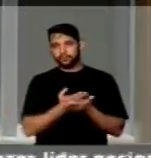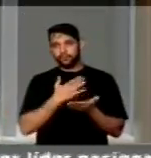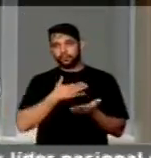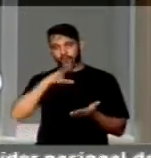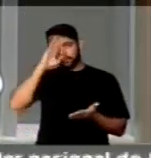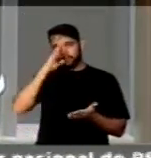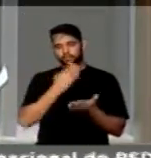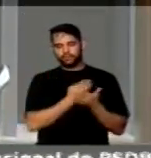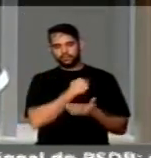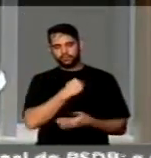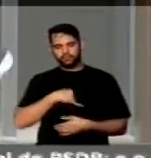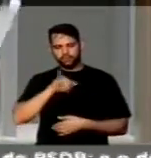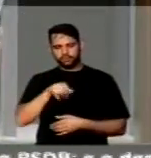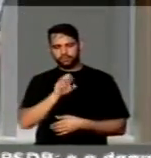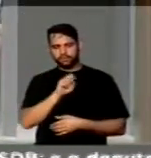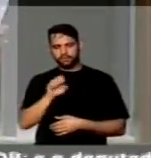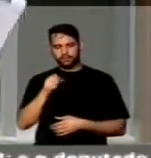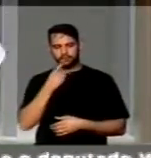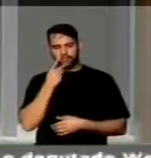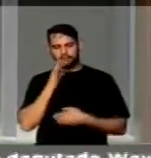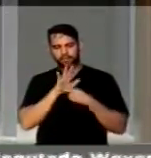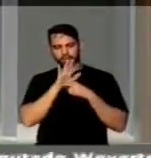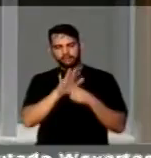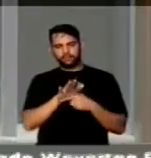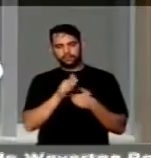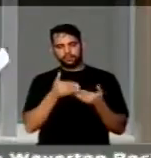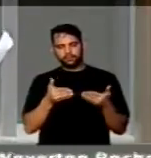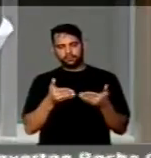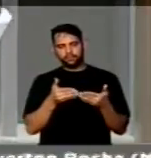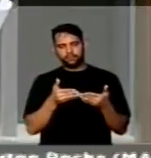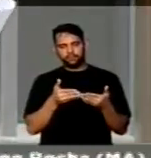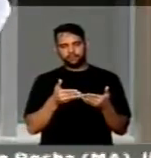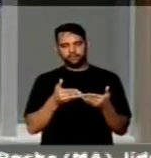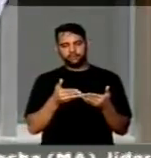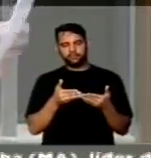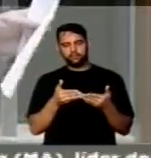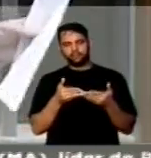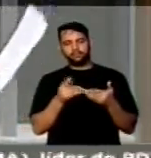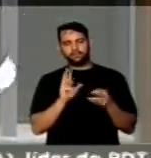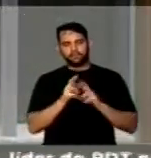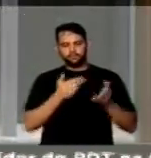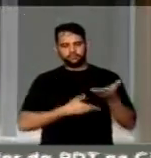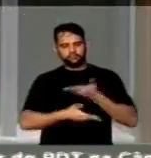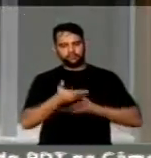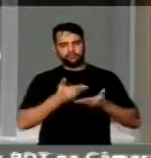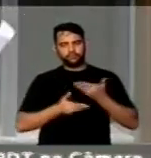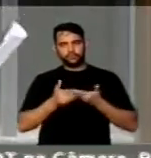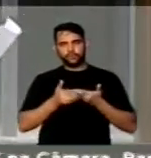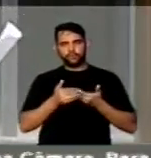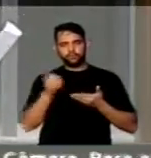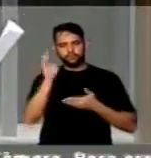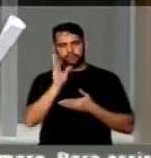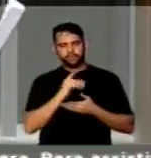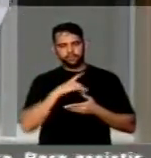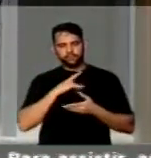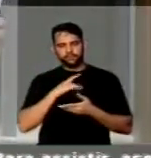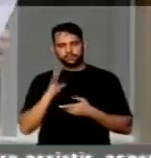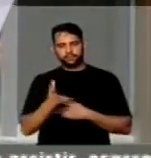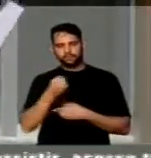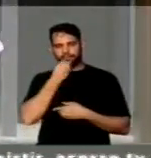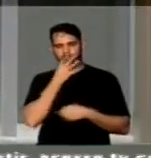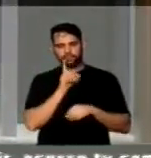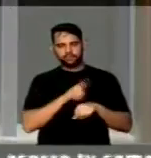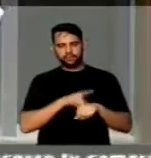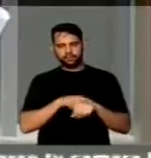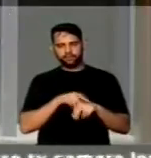acredito que o ministro José Serra vai dar uma nova cara à diplomacia brasileira, resgatar os bons